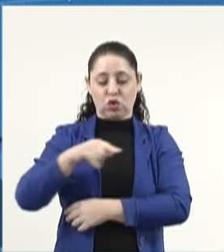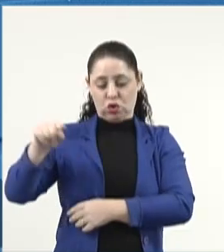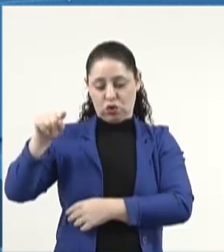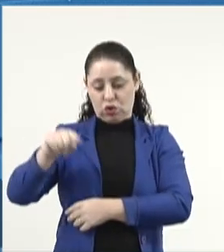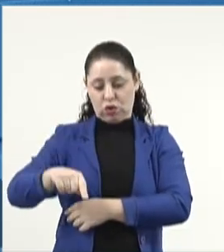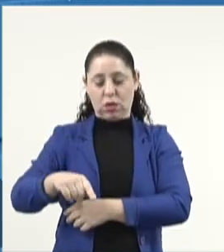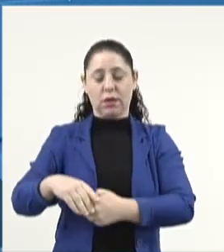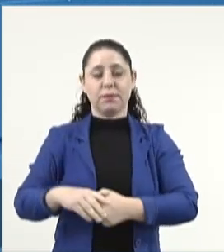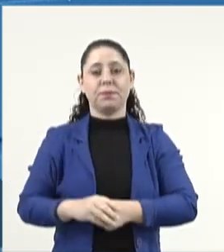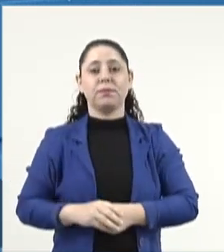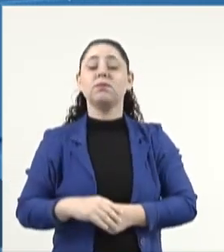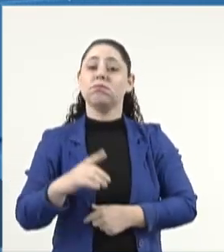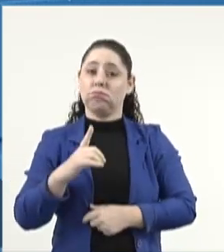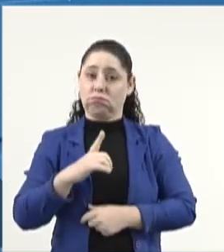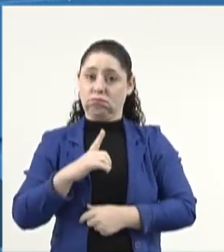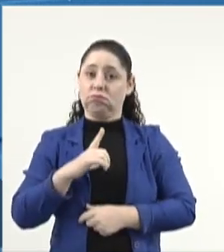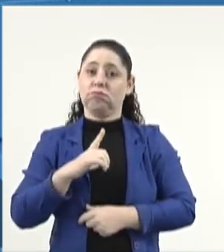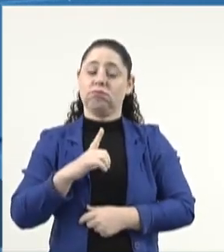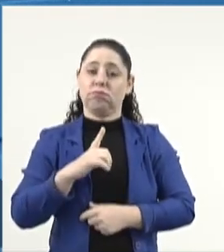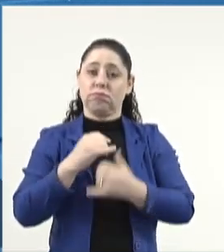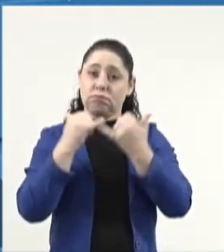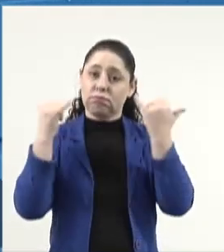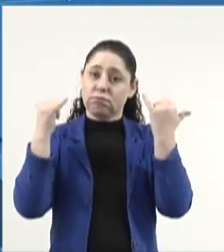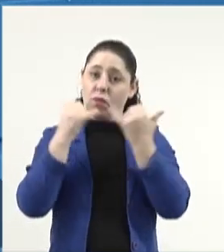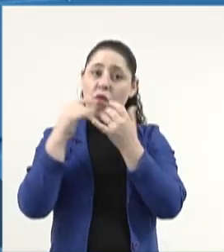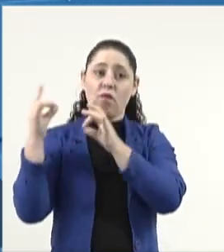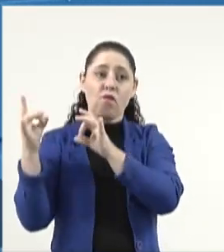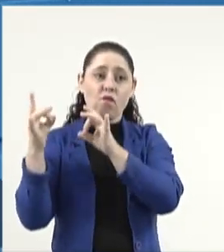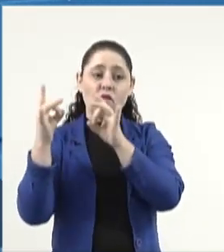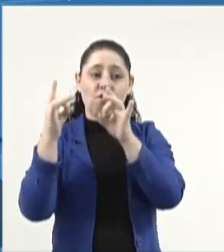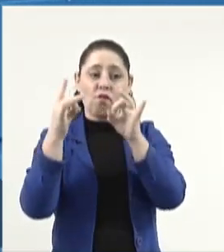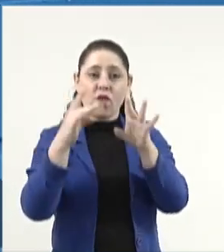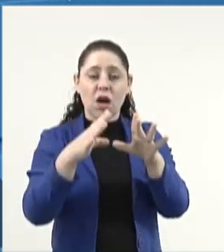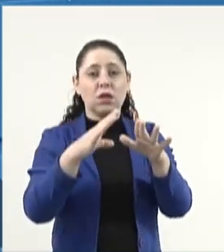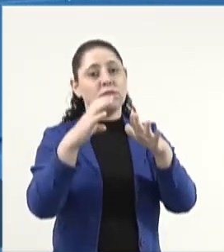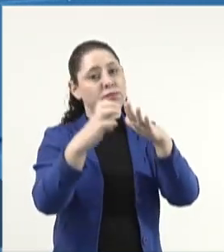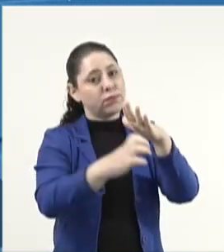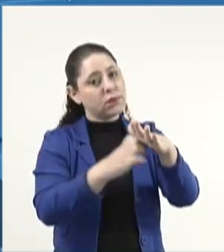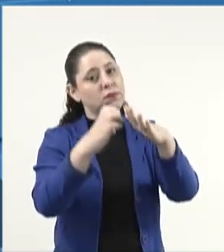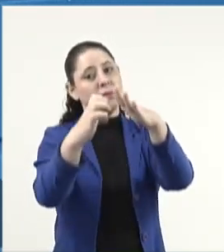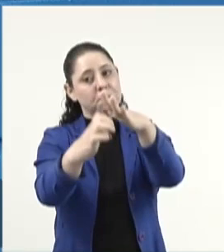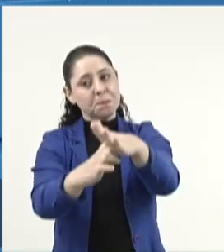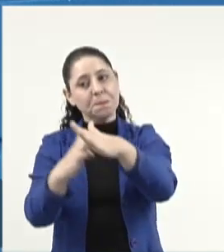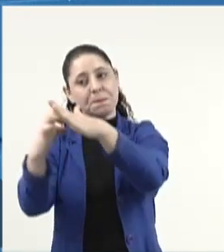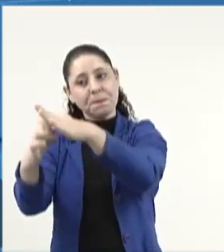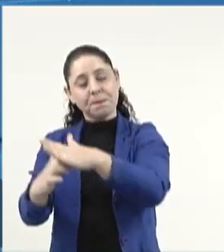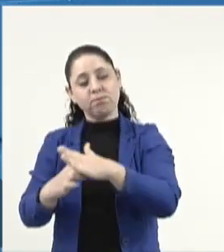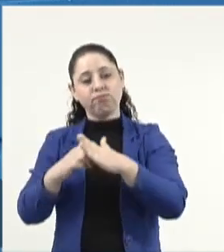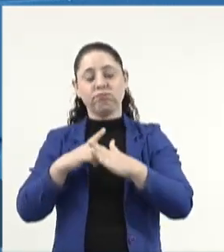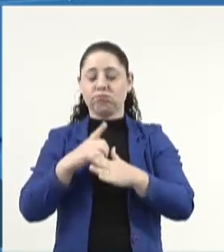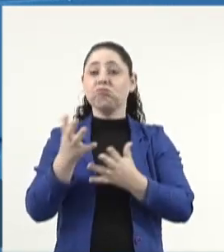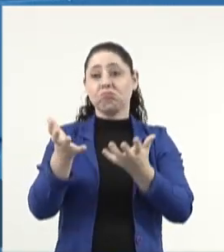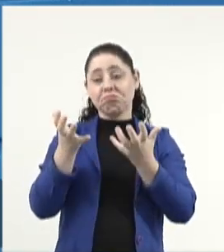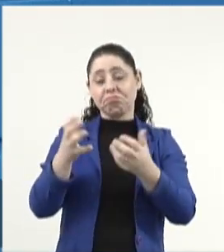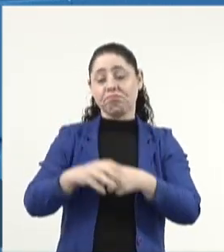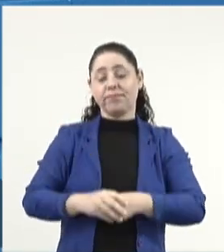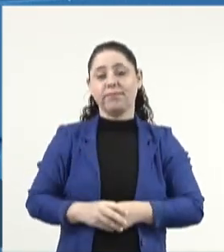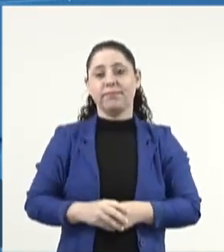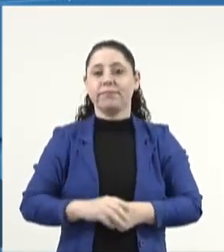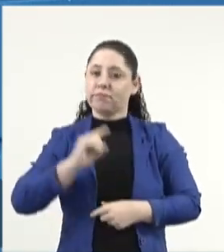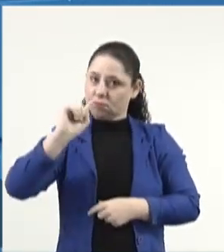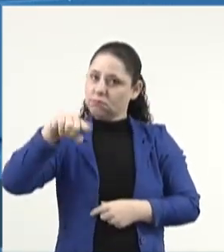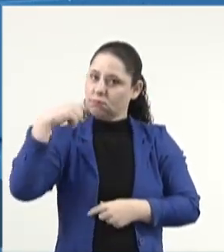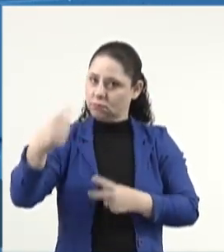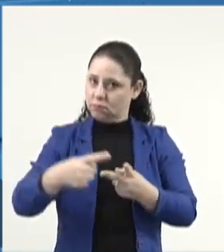Então, ela produz energia e vende para as concessionárias que têm interesse.